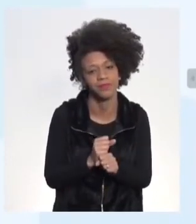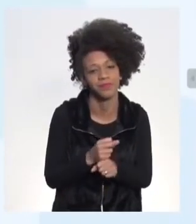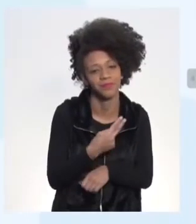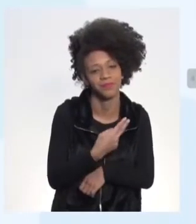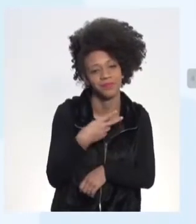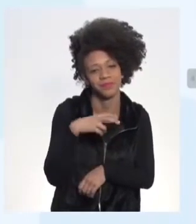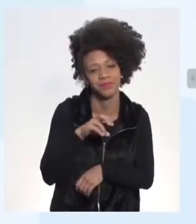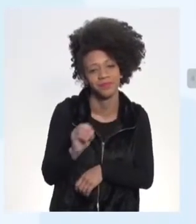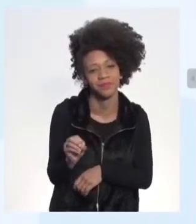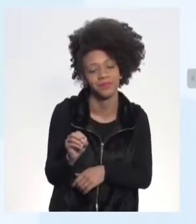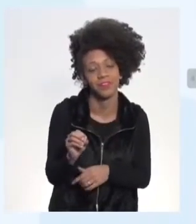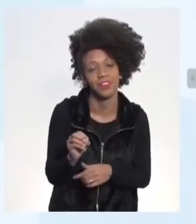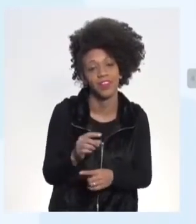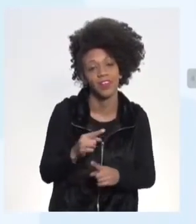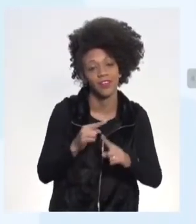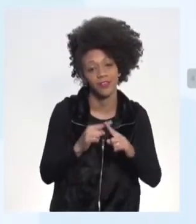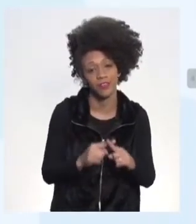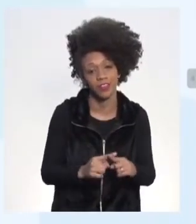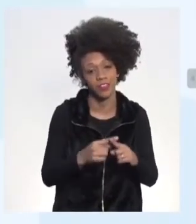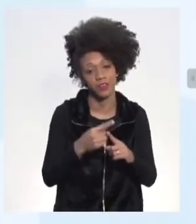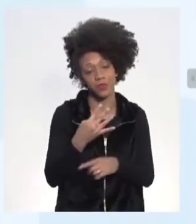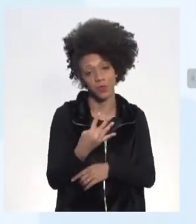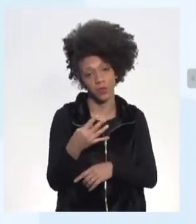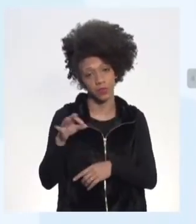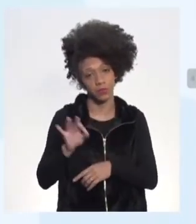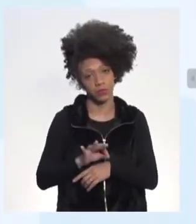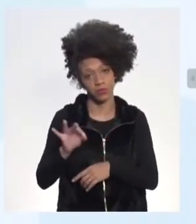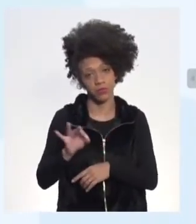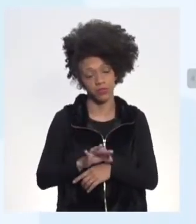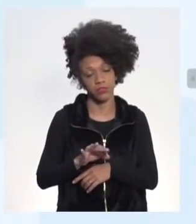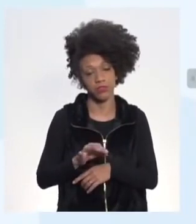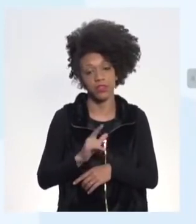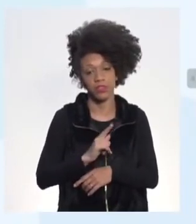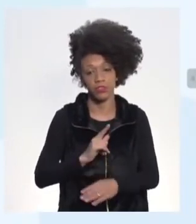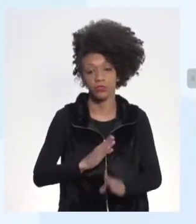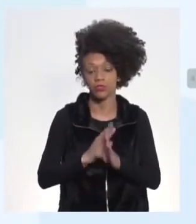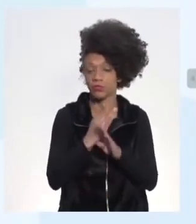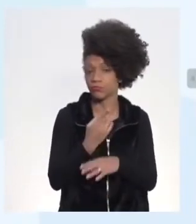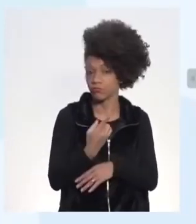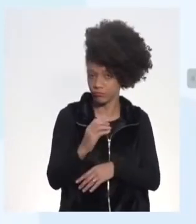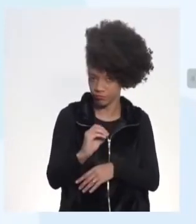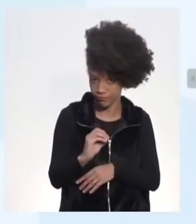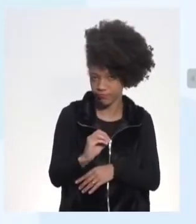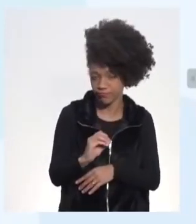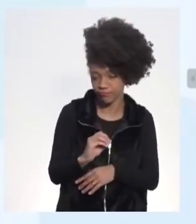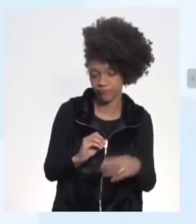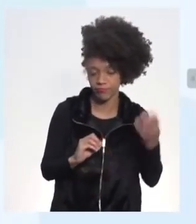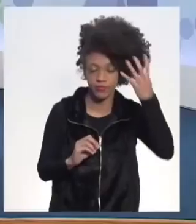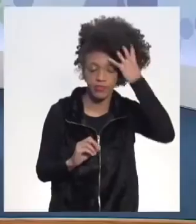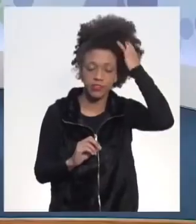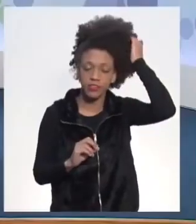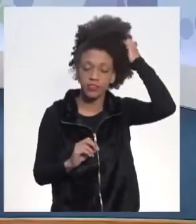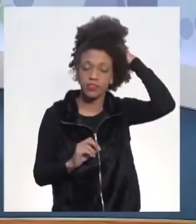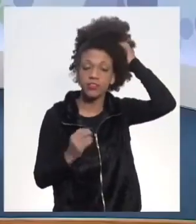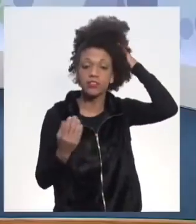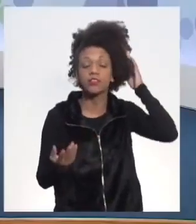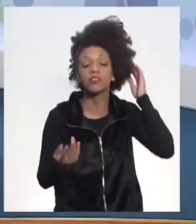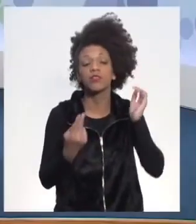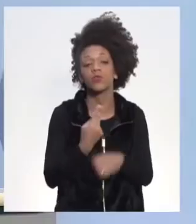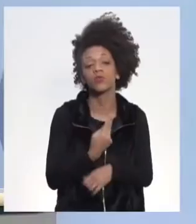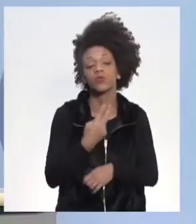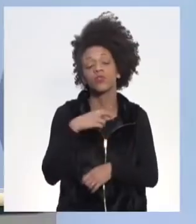250 vezes os 4%, a gente tinha chegado nos R$10. Uhum.